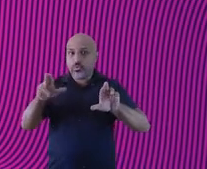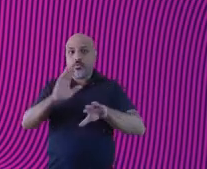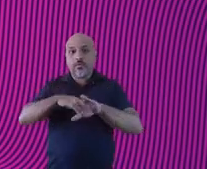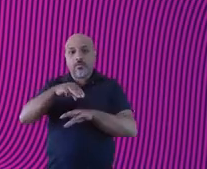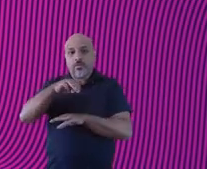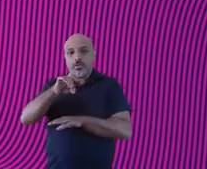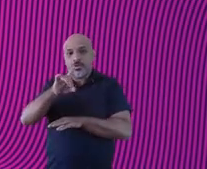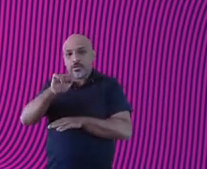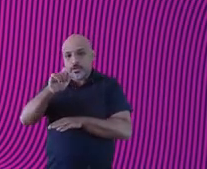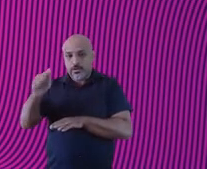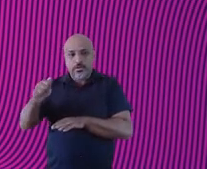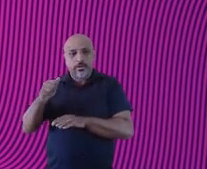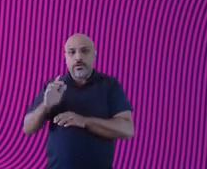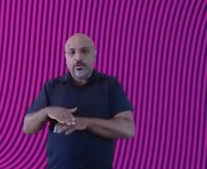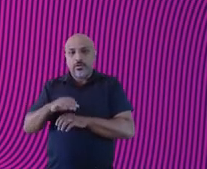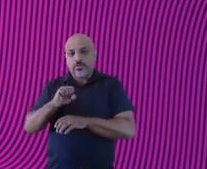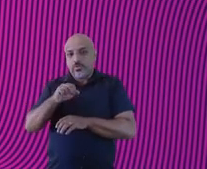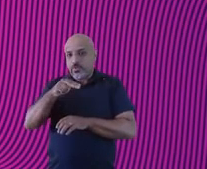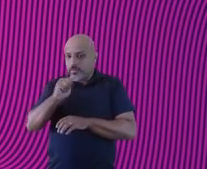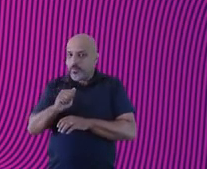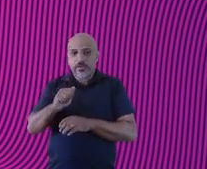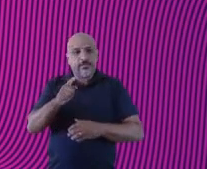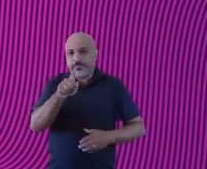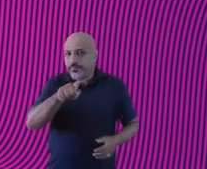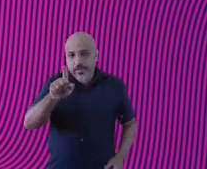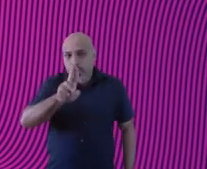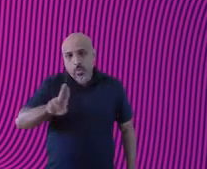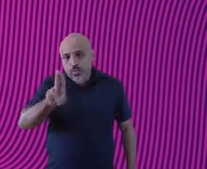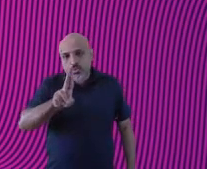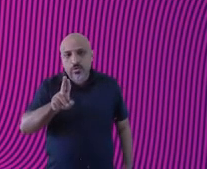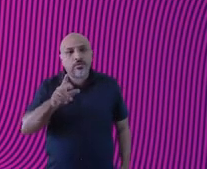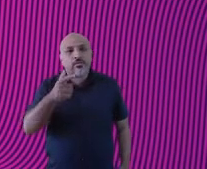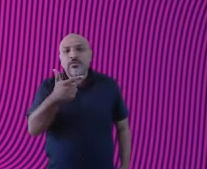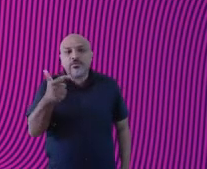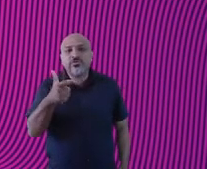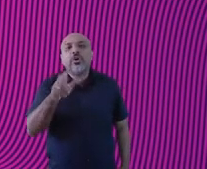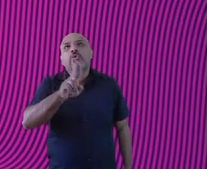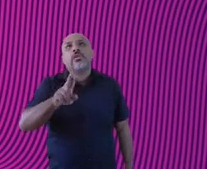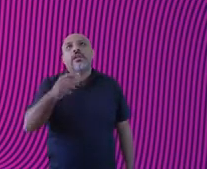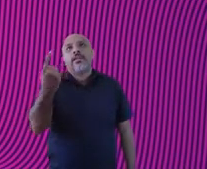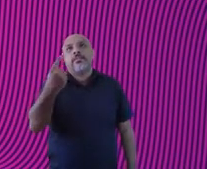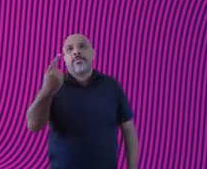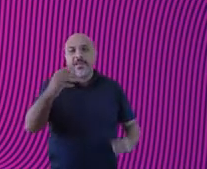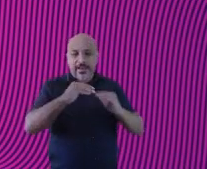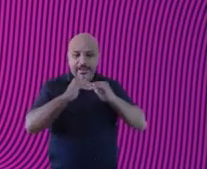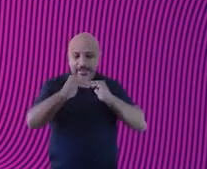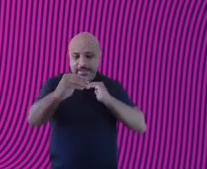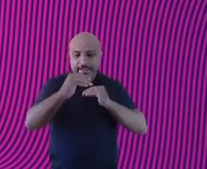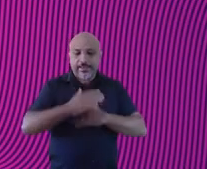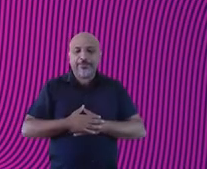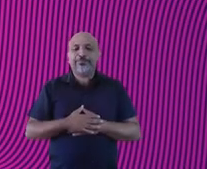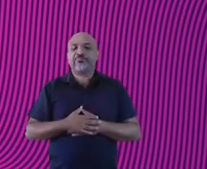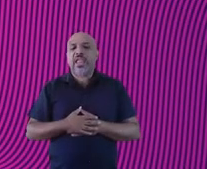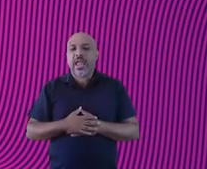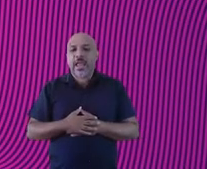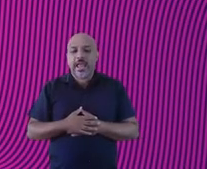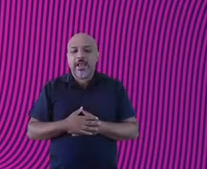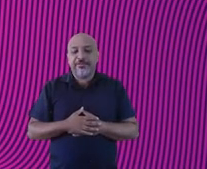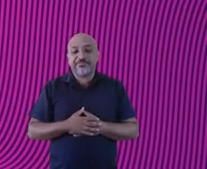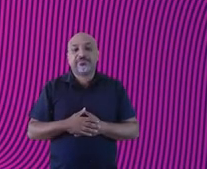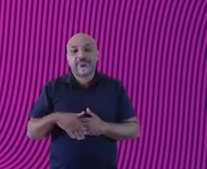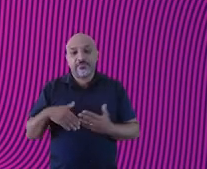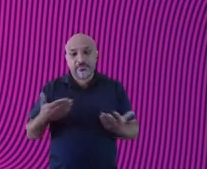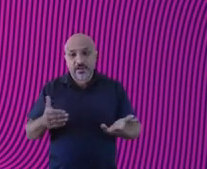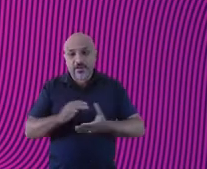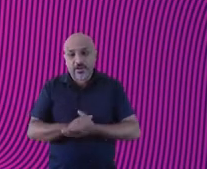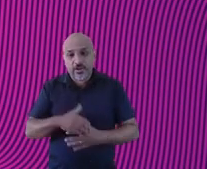nem inibidor de proteasoma ainda, não tinha usado na primeira linha, né? E aí eu